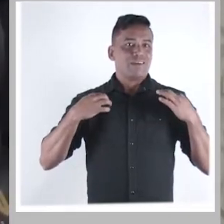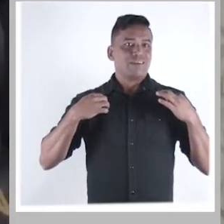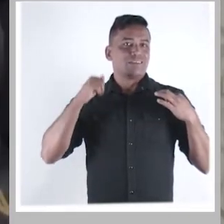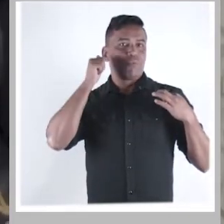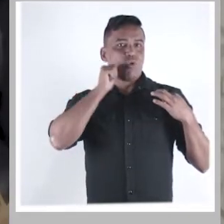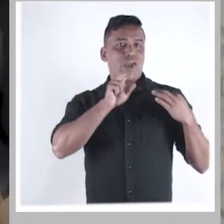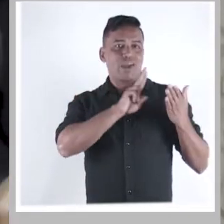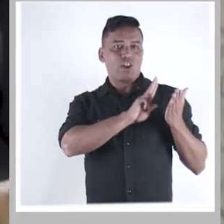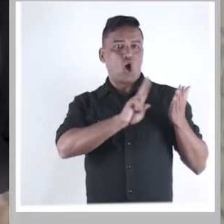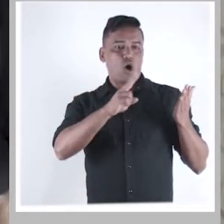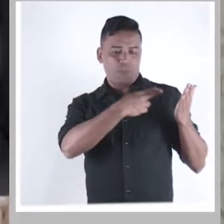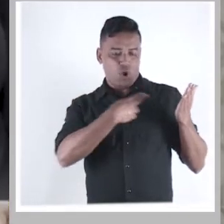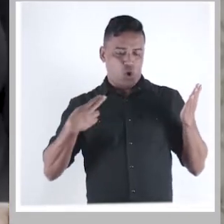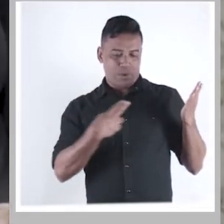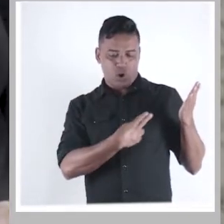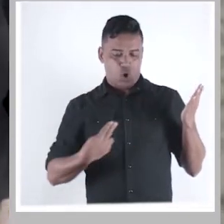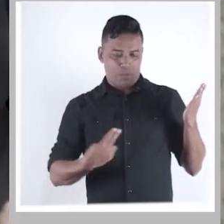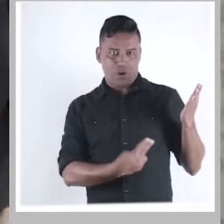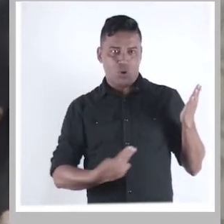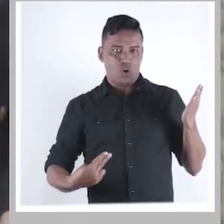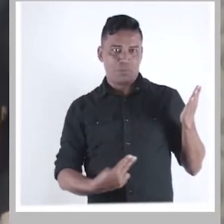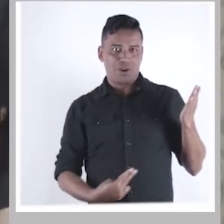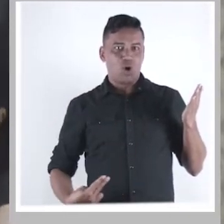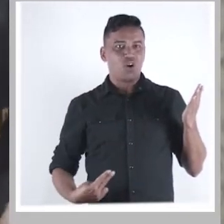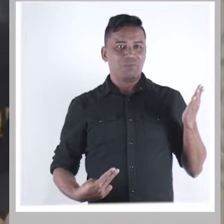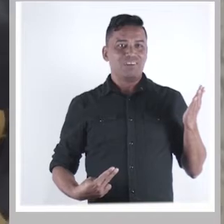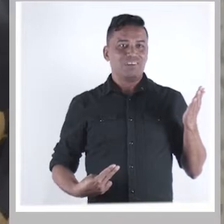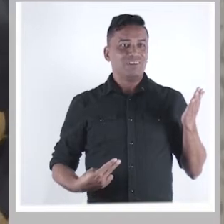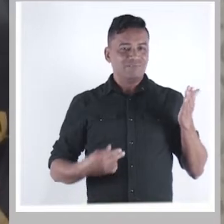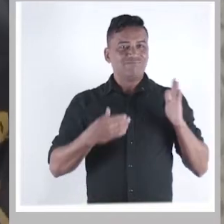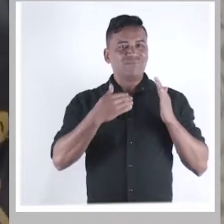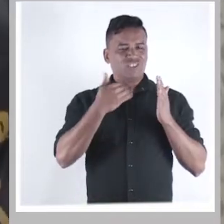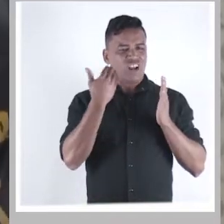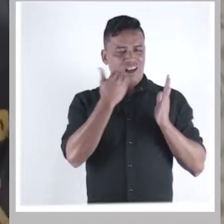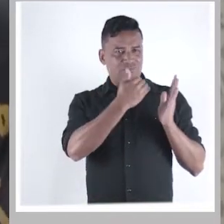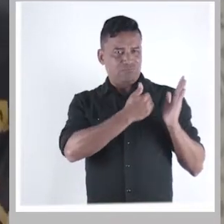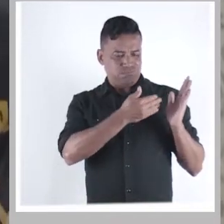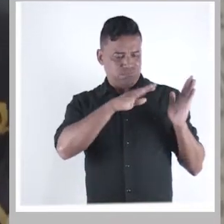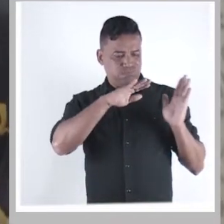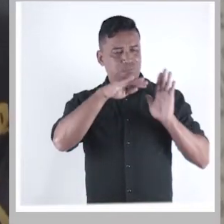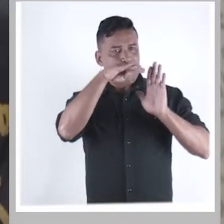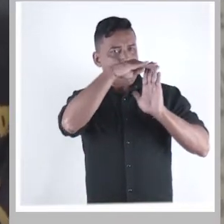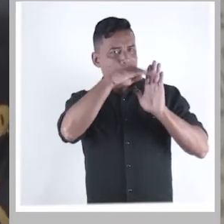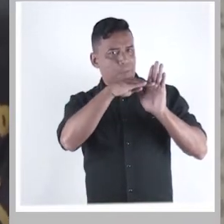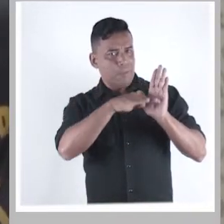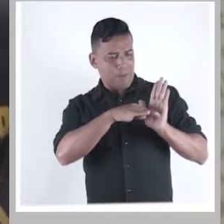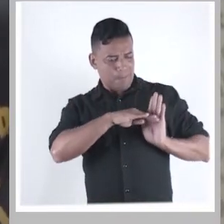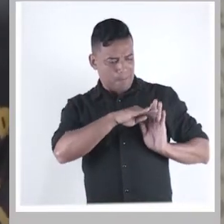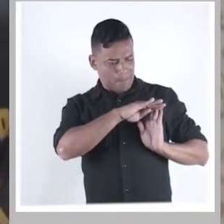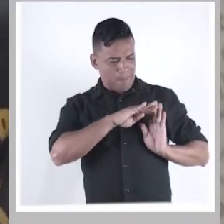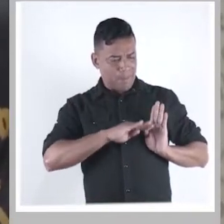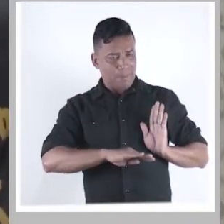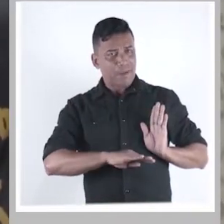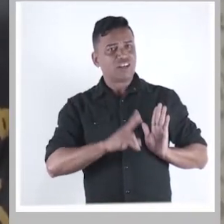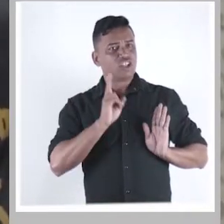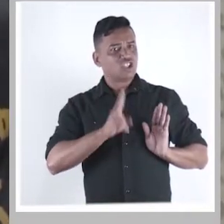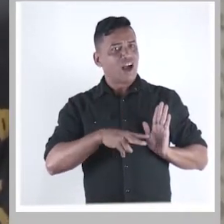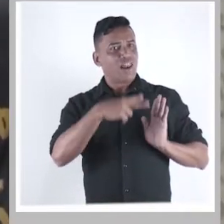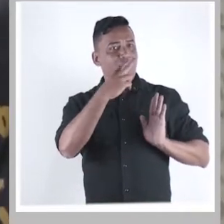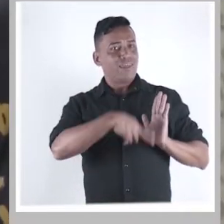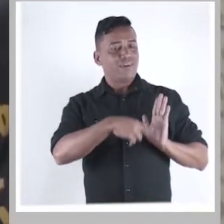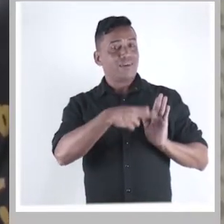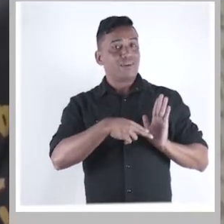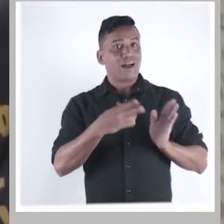essa camiseta sem ler todos esses escritores que estão aqui, né? Chimamanda eu já li todos, né? Li Maria Firminda, né? O